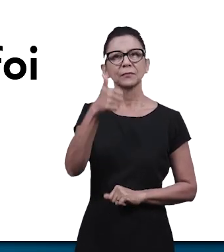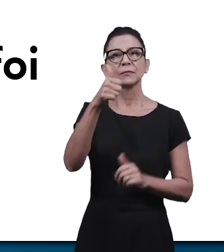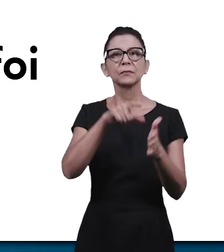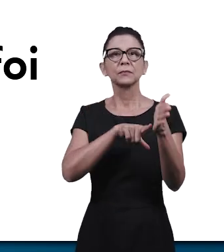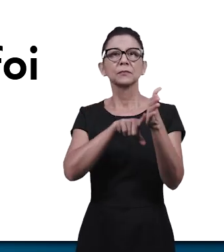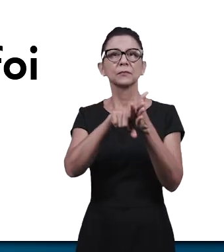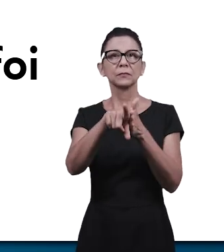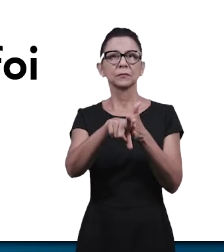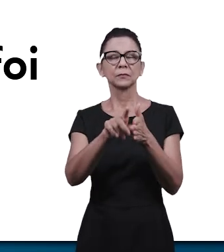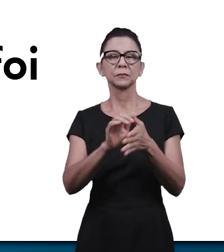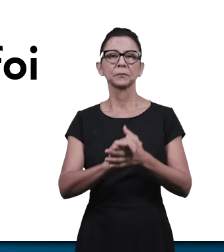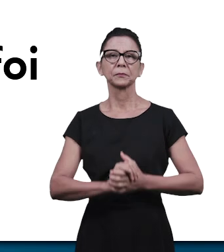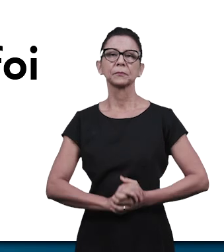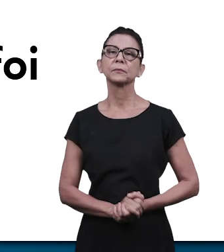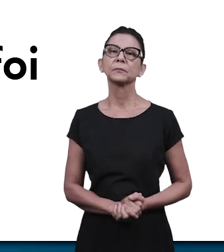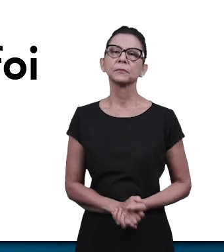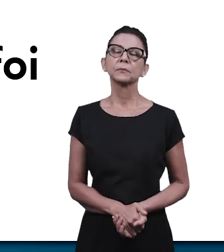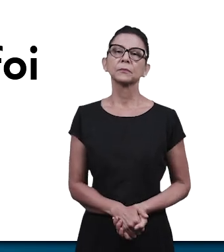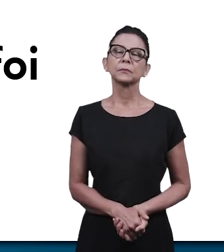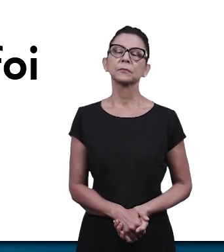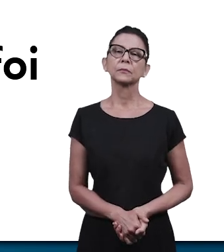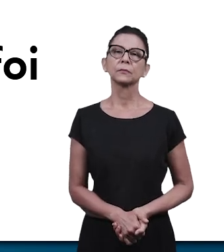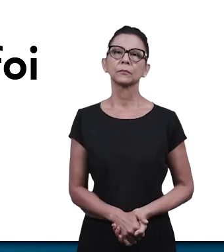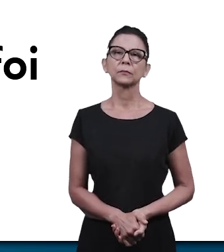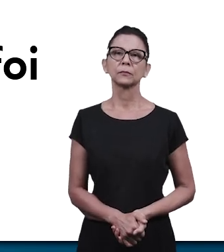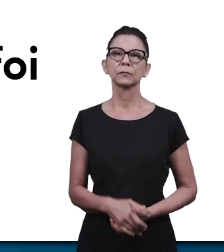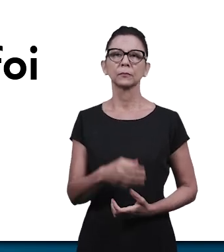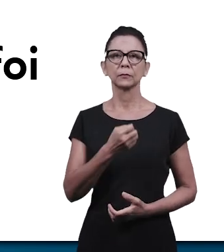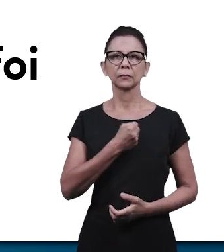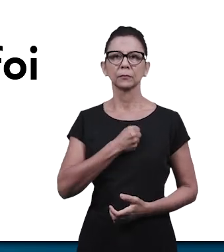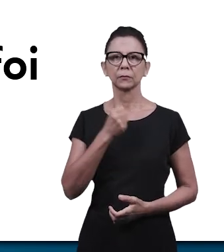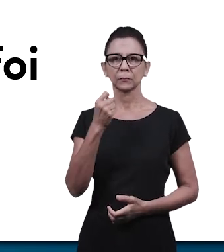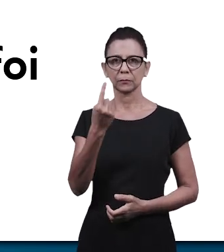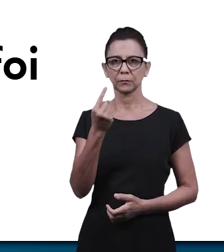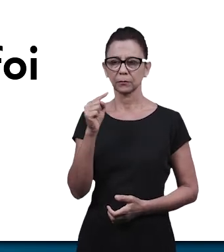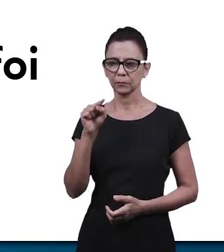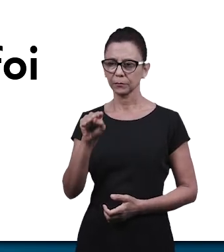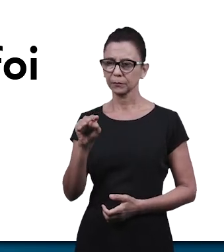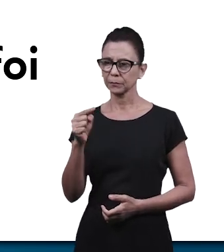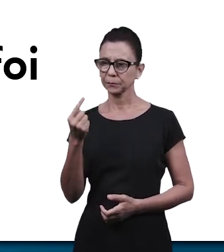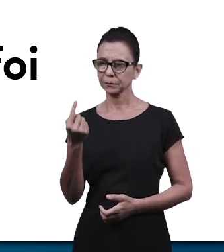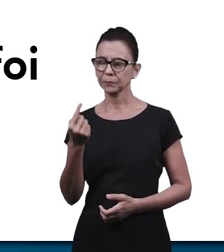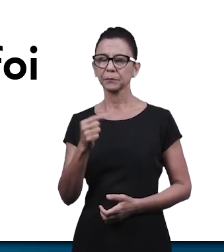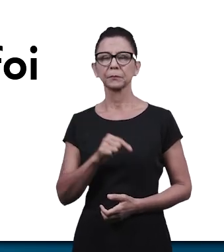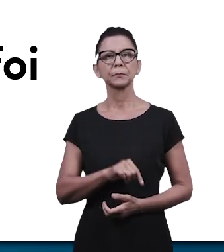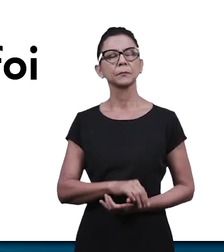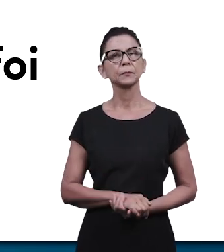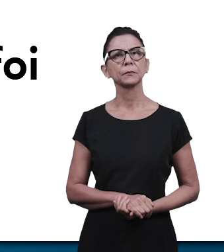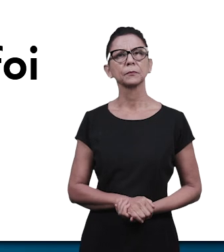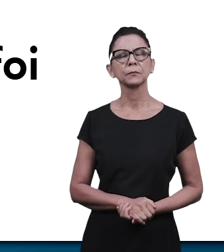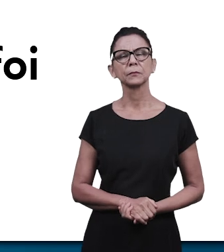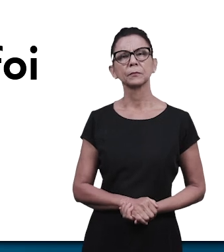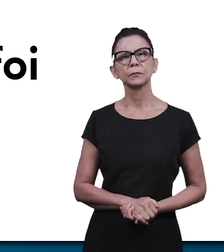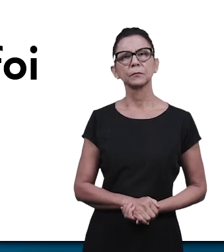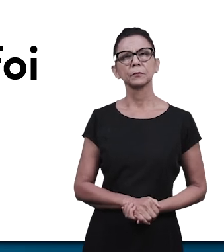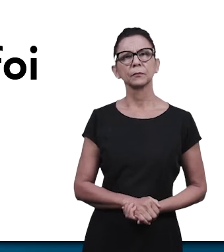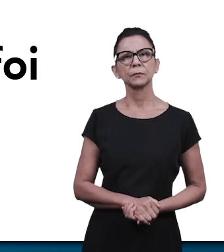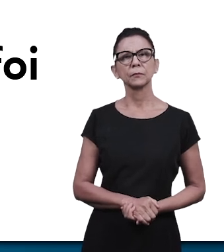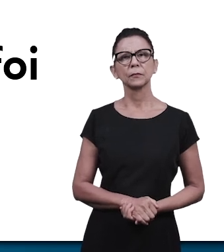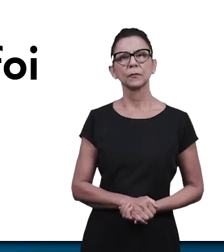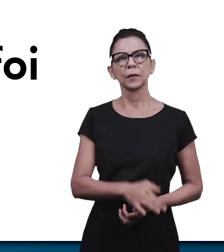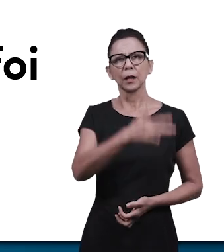da primeira parte do nosso assunto hoje aqui, que é a pergunta 1.1. A pergunta é a seguinte: quem é